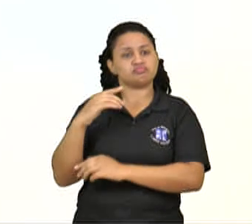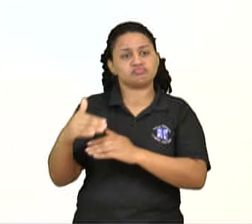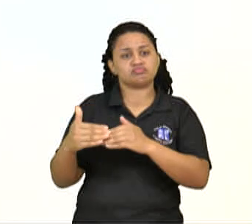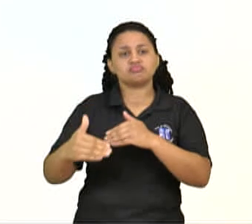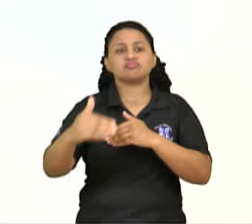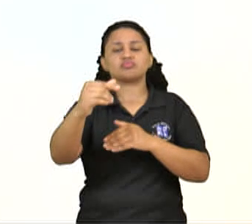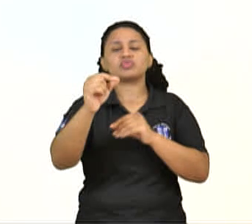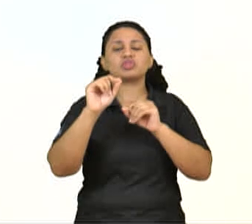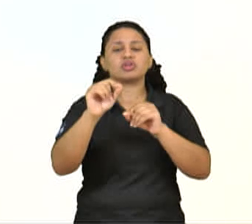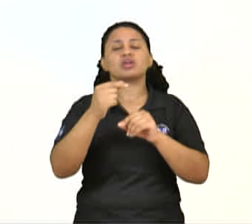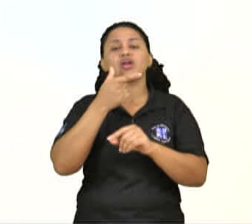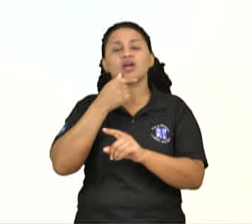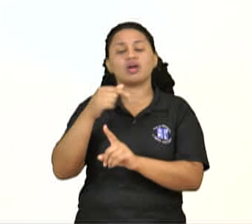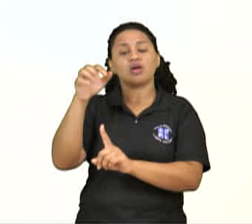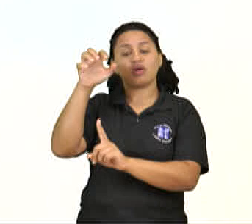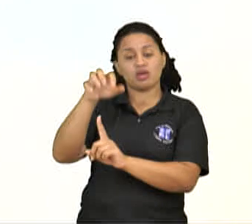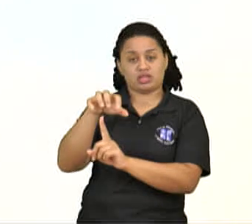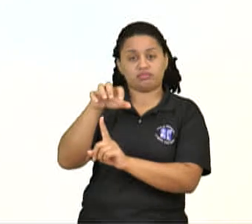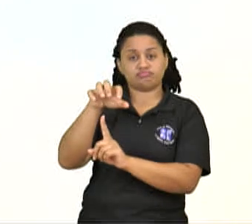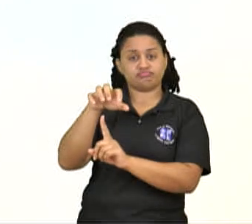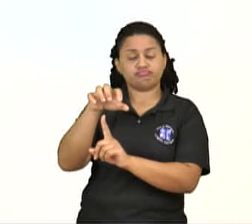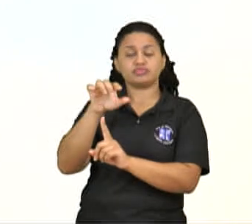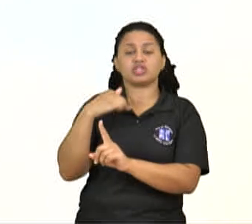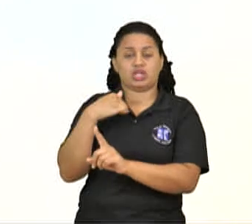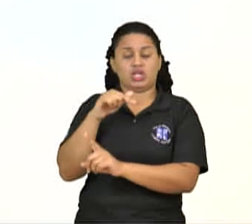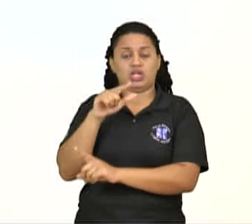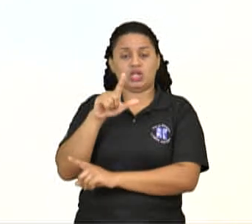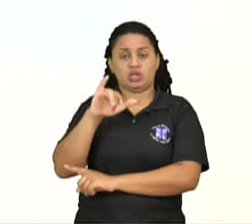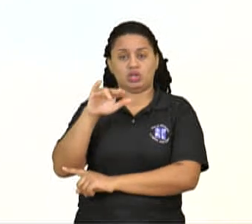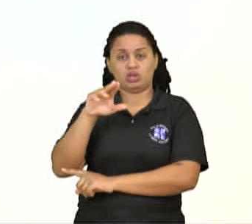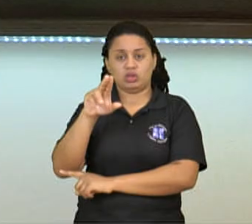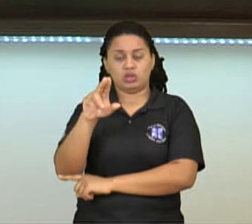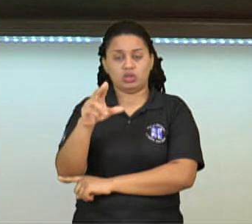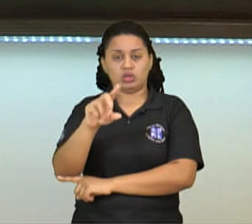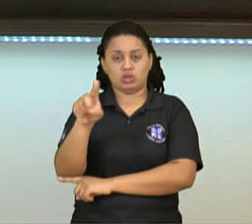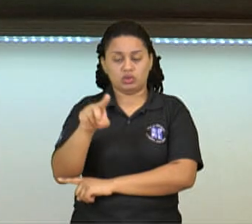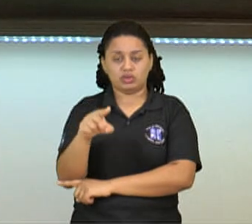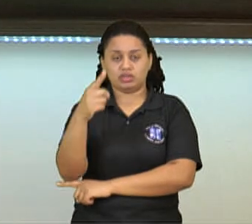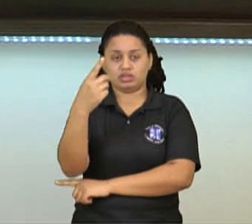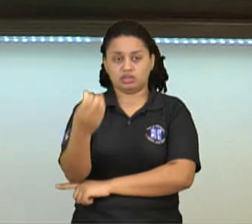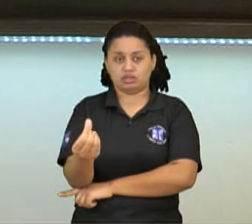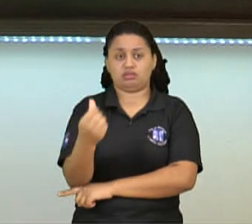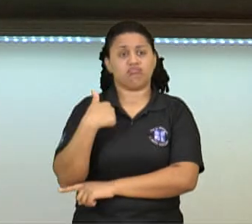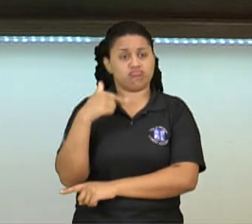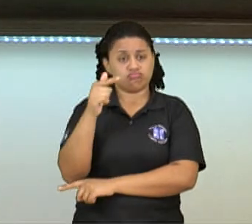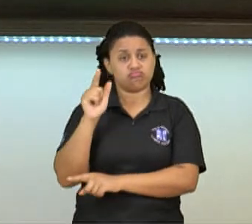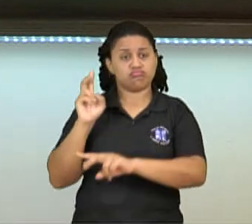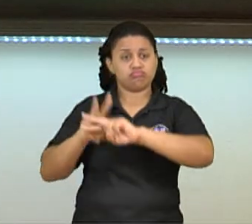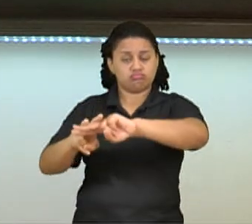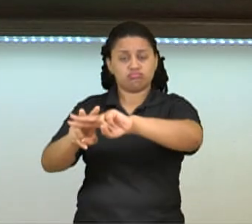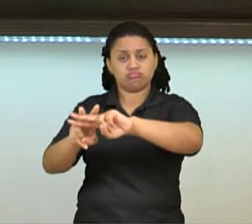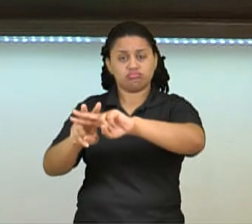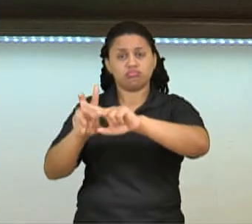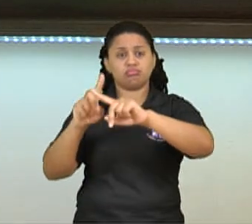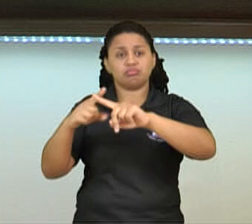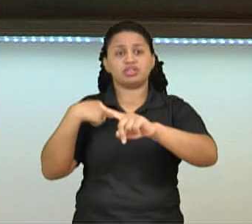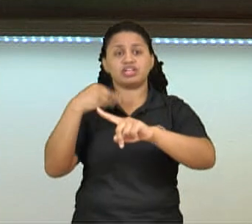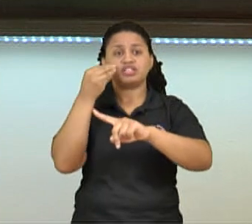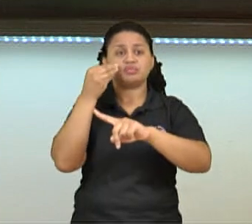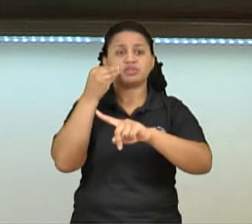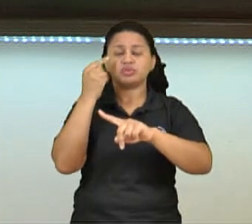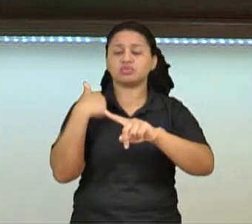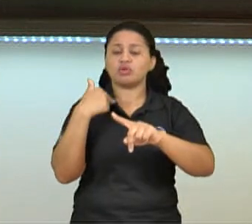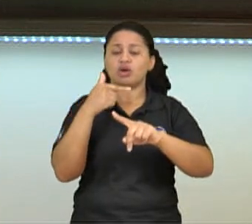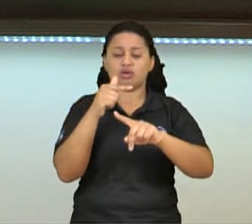jornada, o rei Luís XVI ele vai ser preso, porque ele tentou acabar com uma contra-revolução, acabar com a Revolução